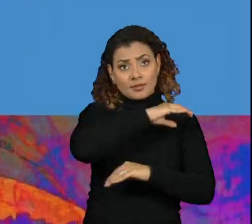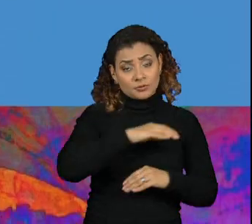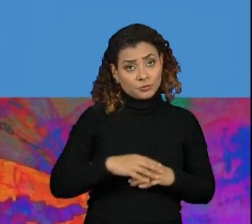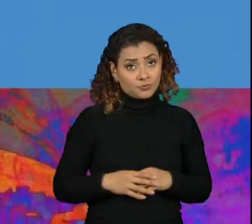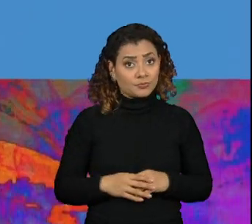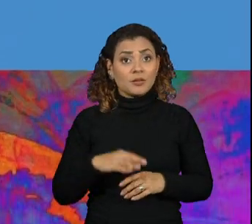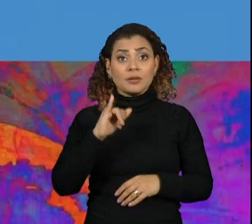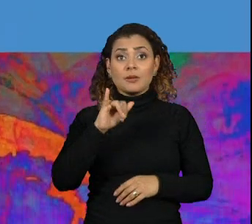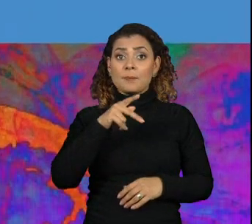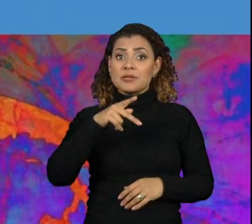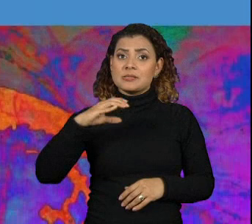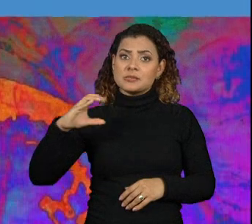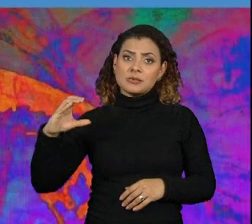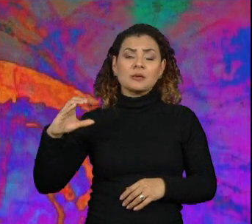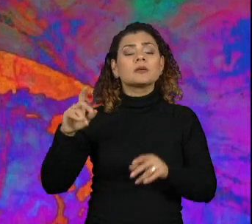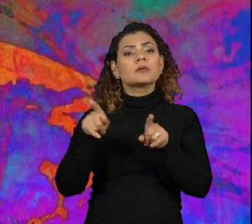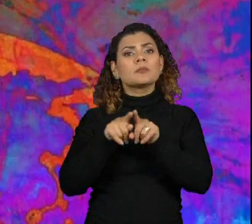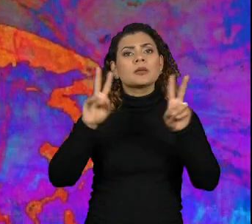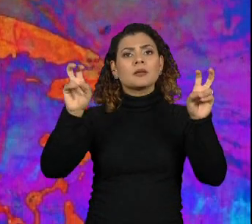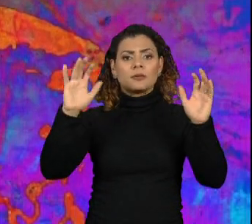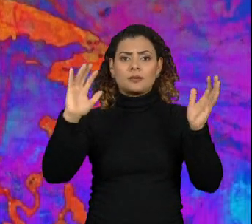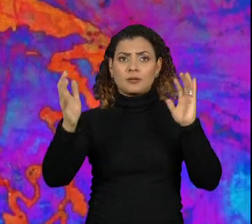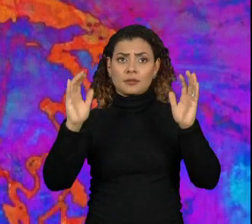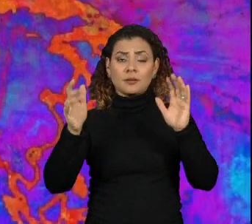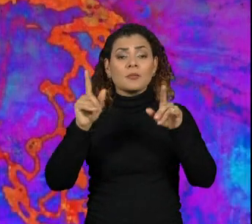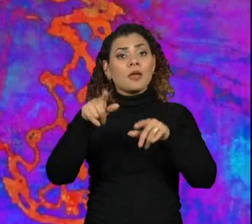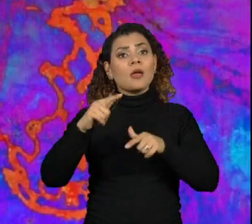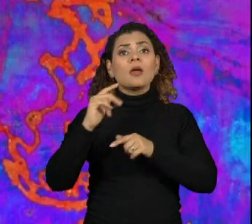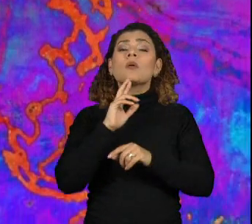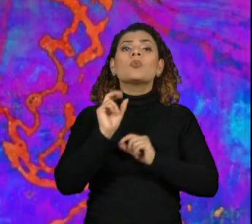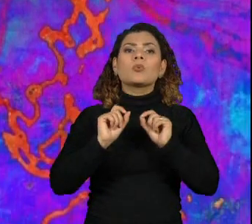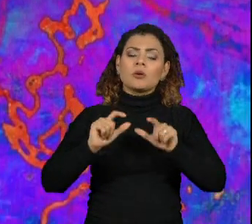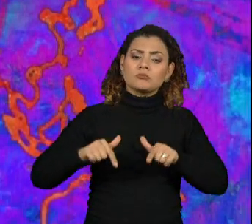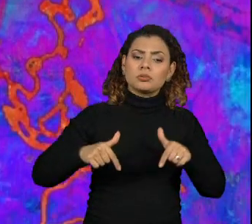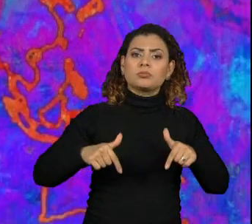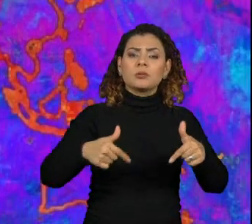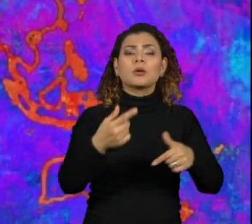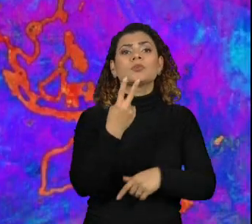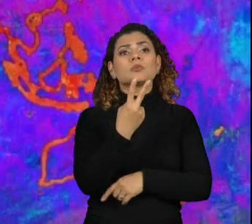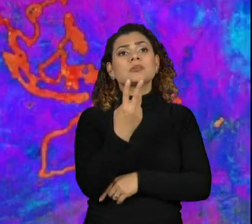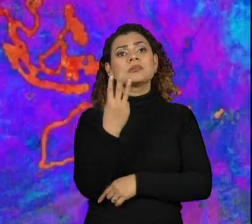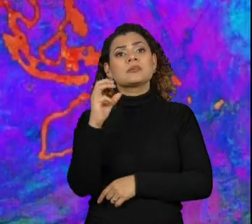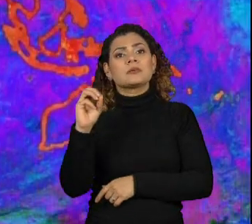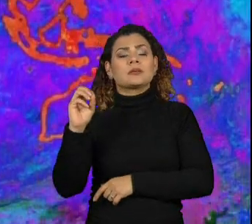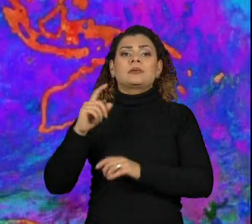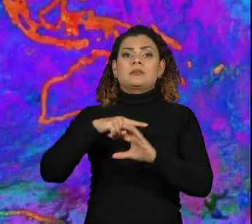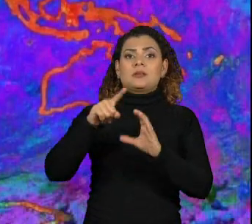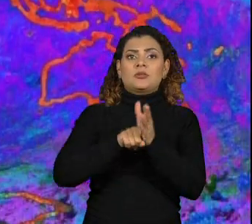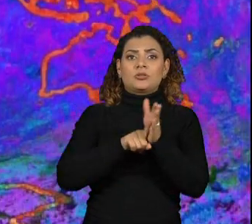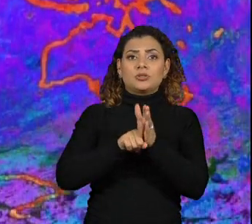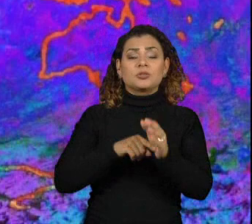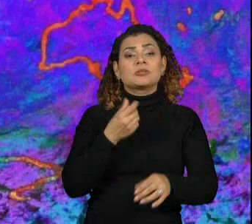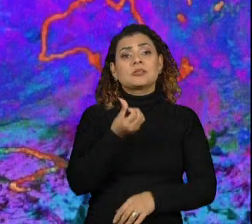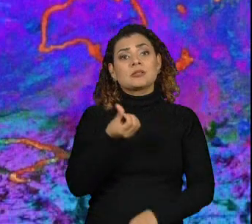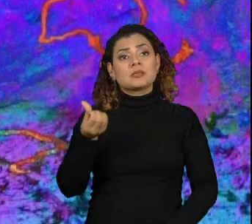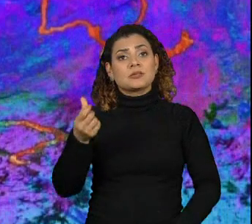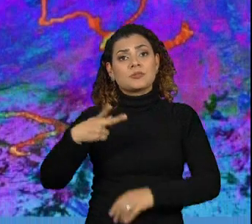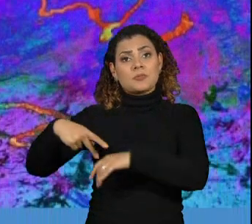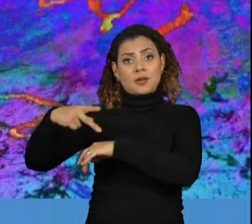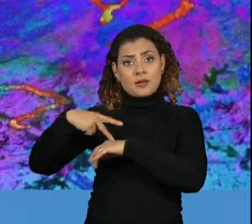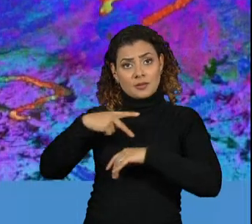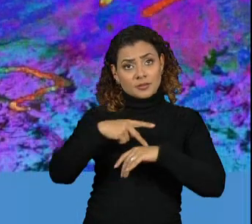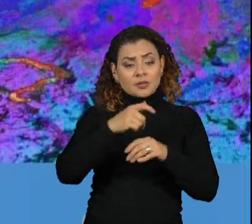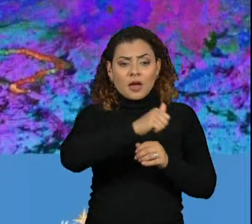do IPCC sobre o clima é resultado do trabalho de mais de 230 cientistas de 66 países